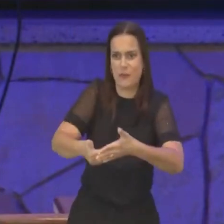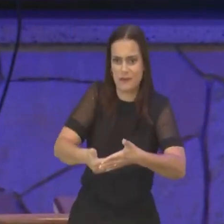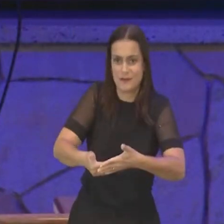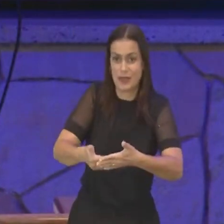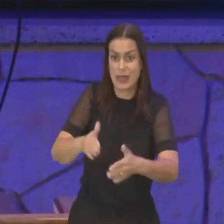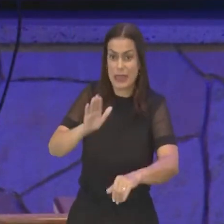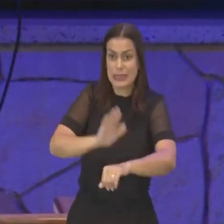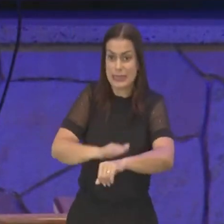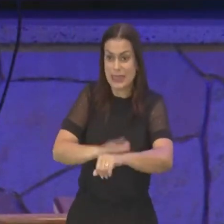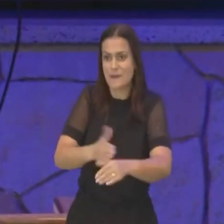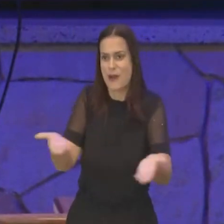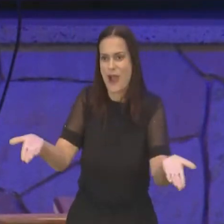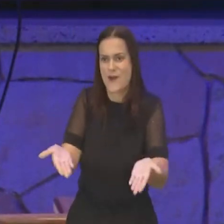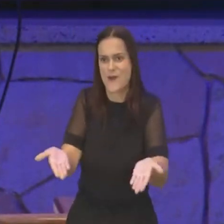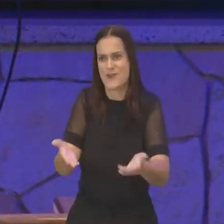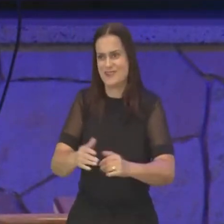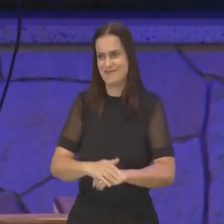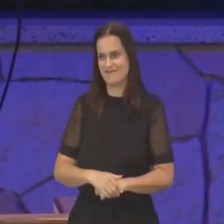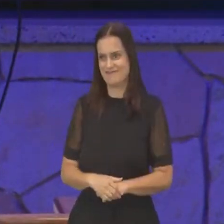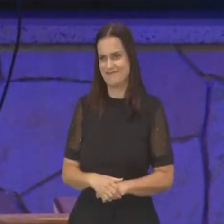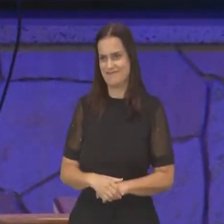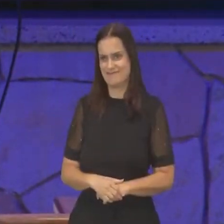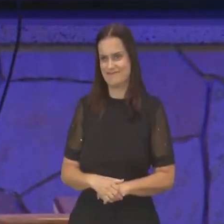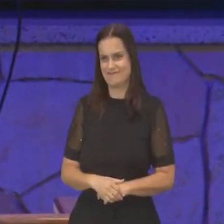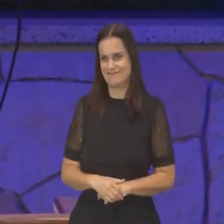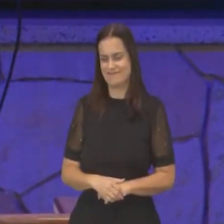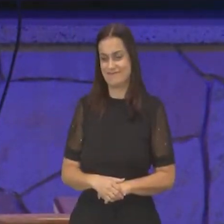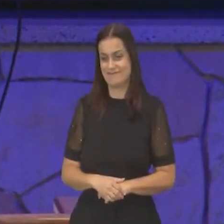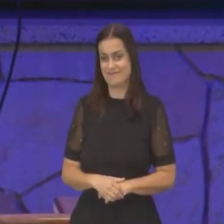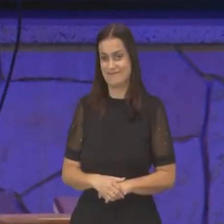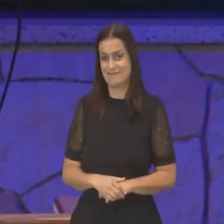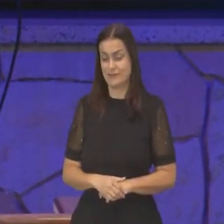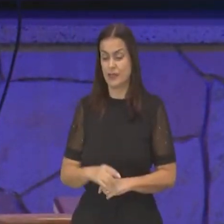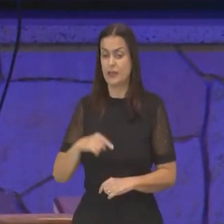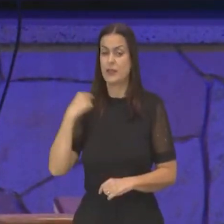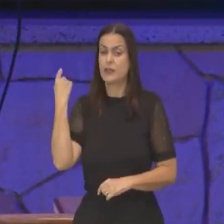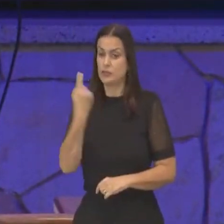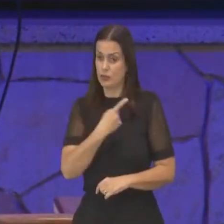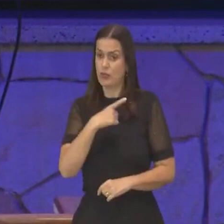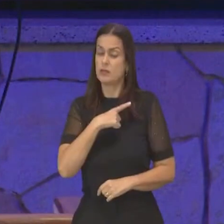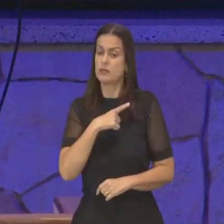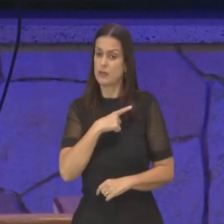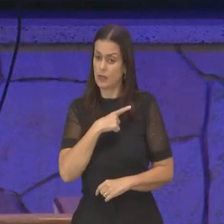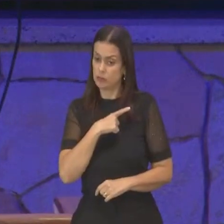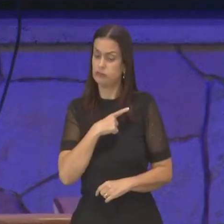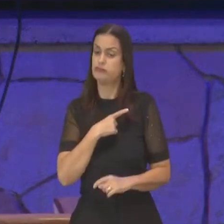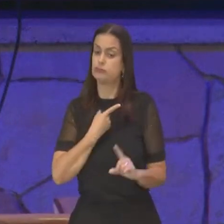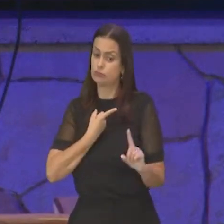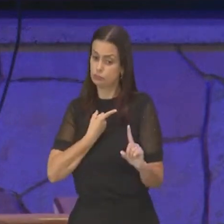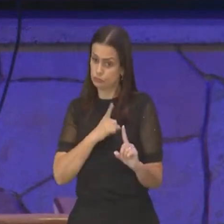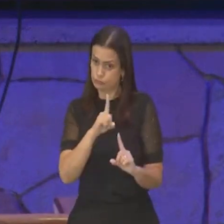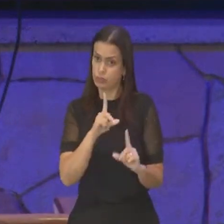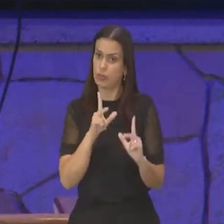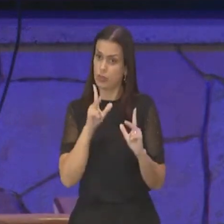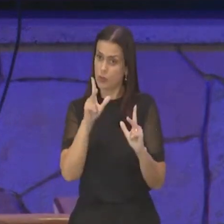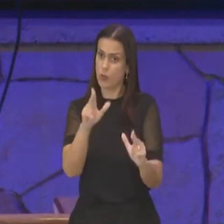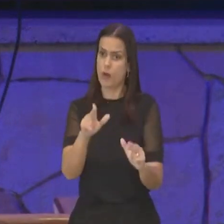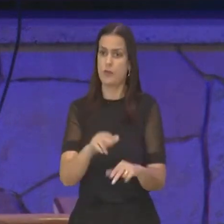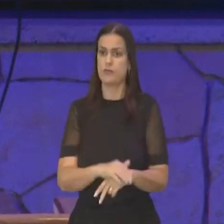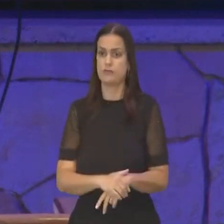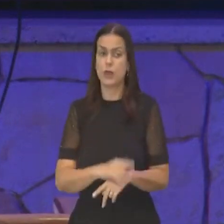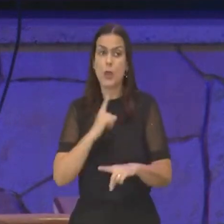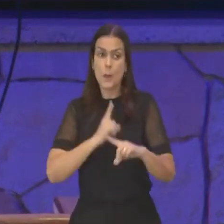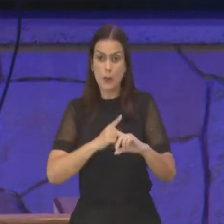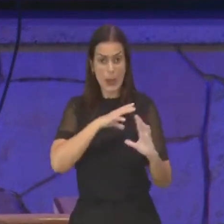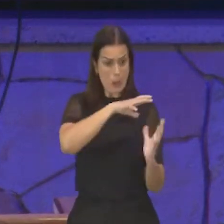que se chama hoje, e temos um semelhante desafio, porque em um